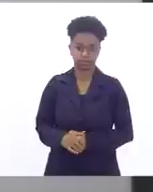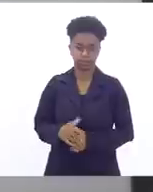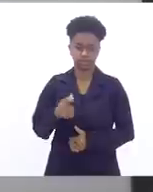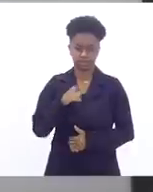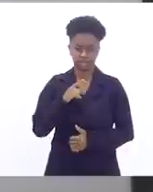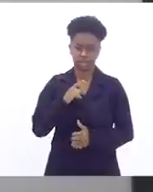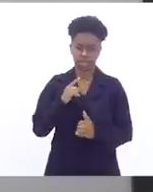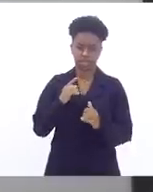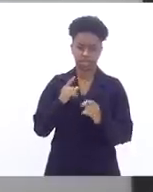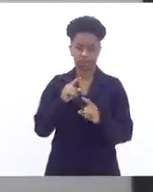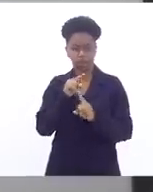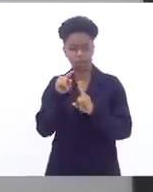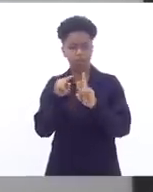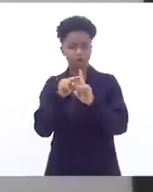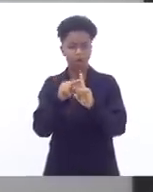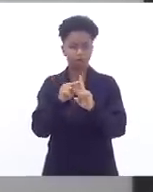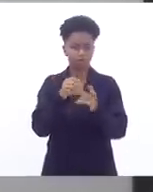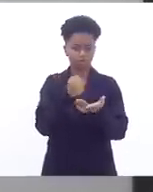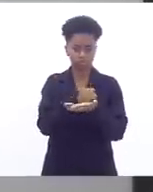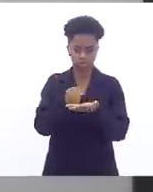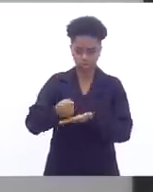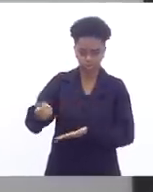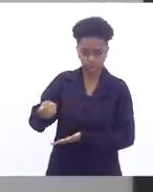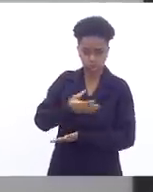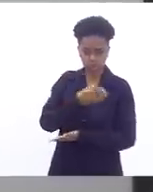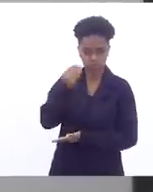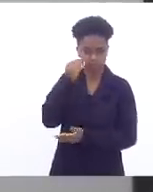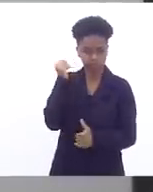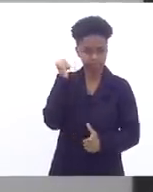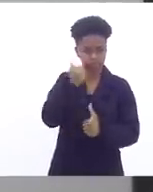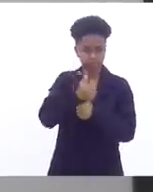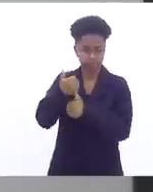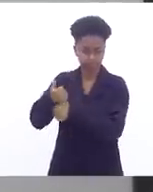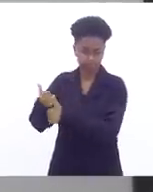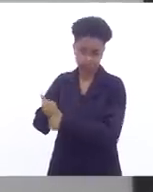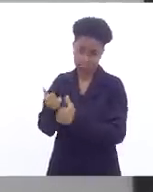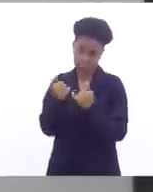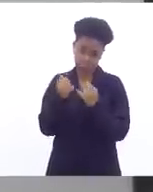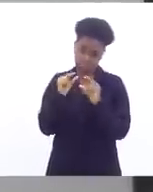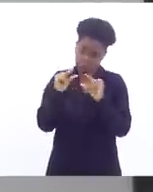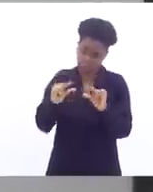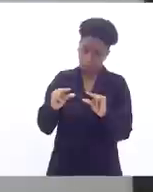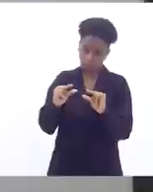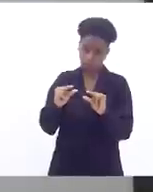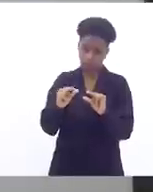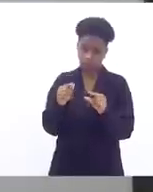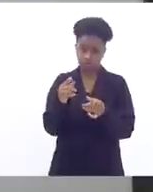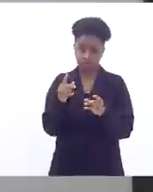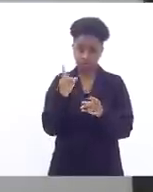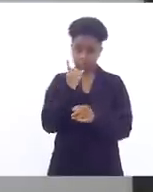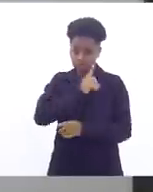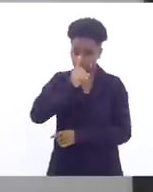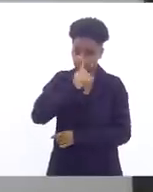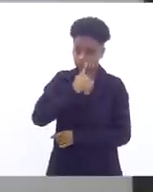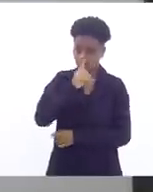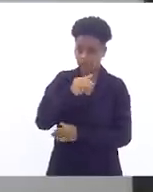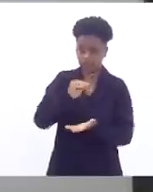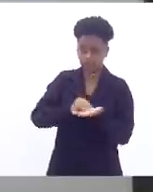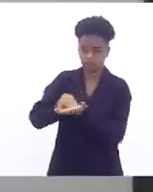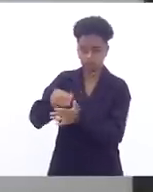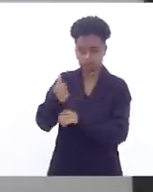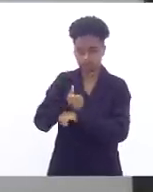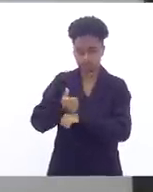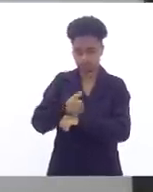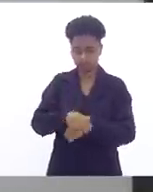de novas convocações para cobrir ao menos em parte essa vacância Essa é a